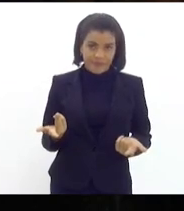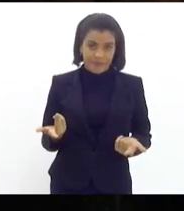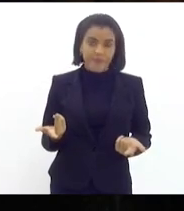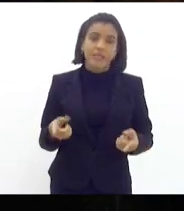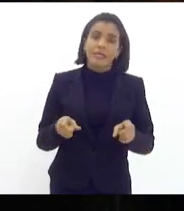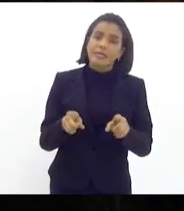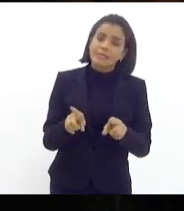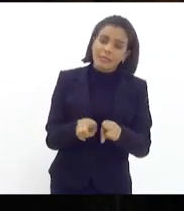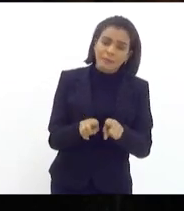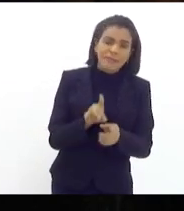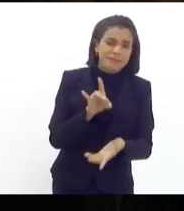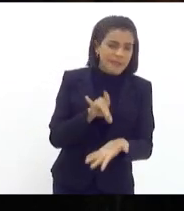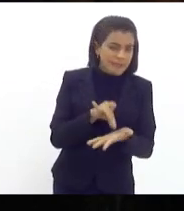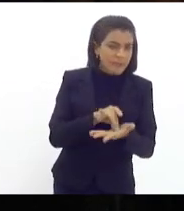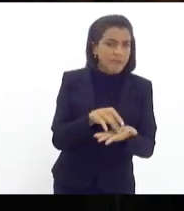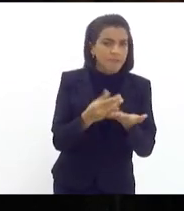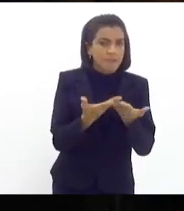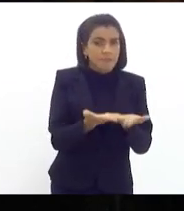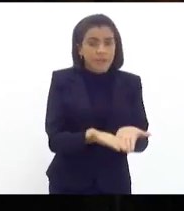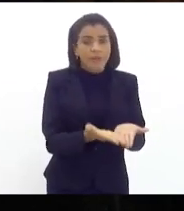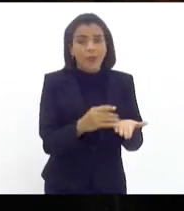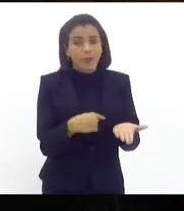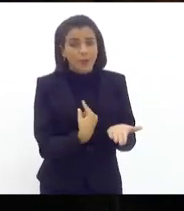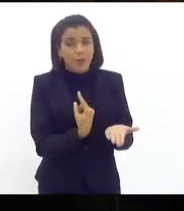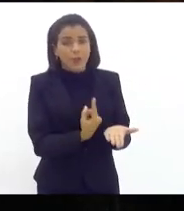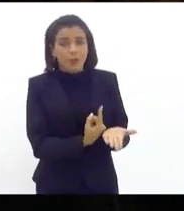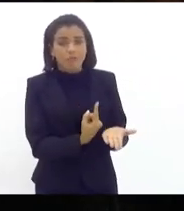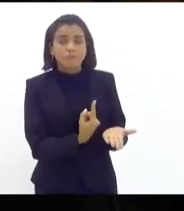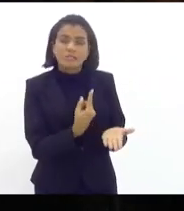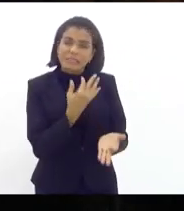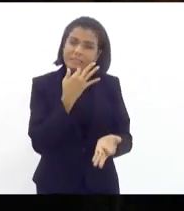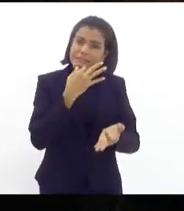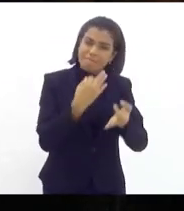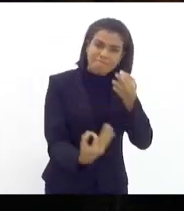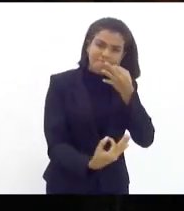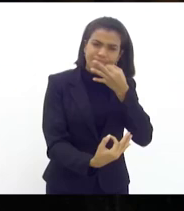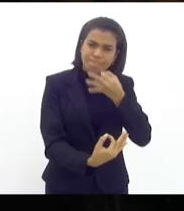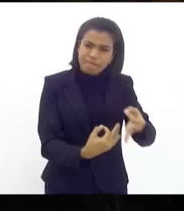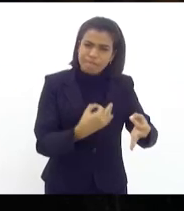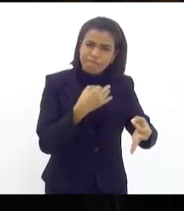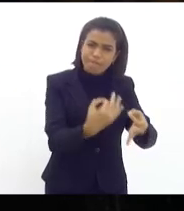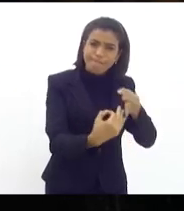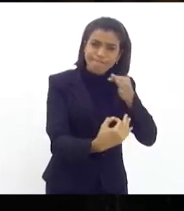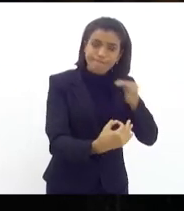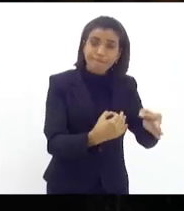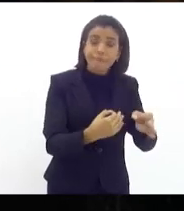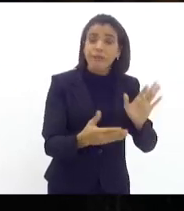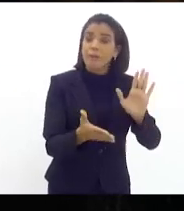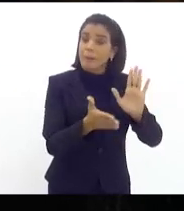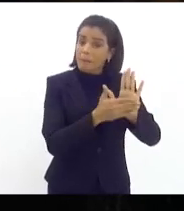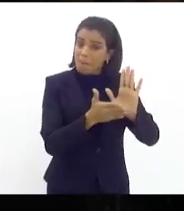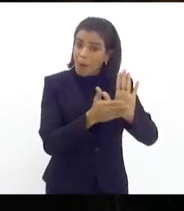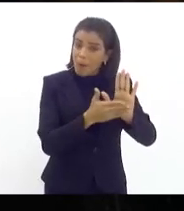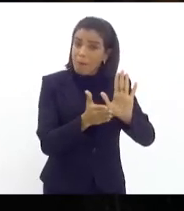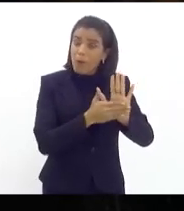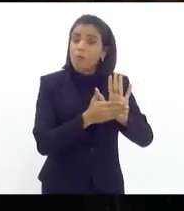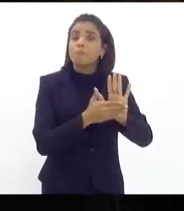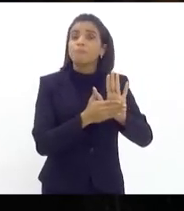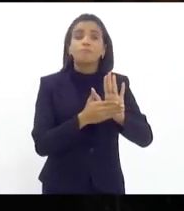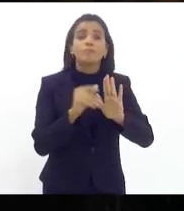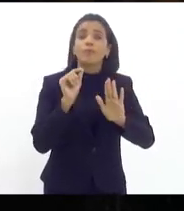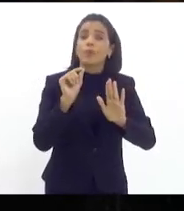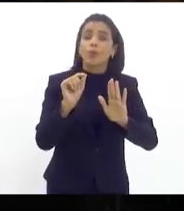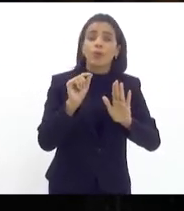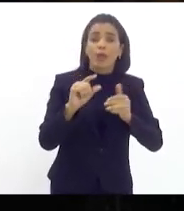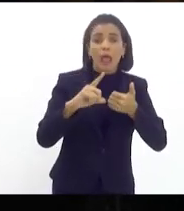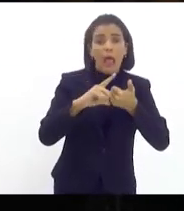exatamente isso que a gente critica E propõe em nosso artigo